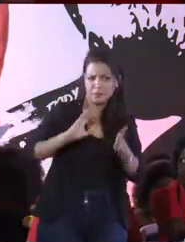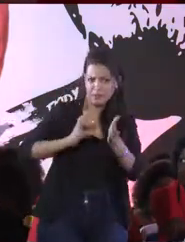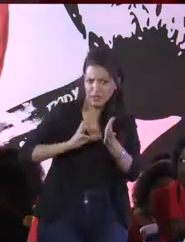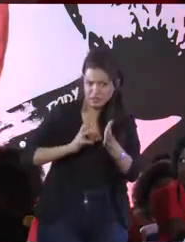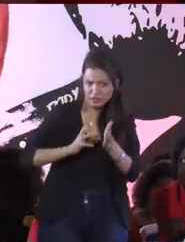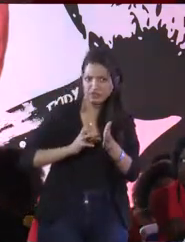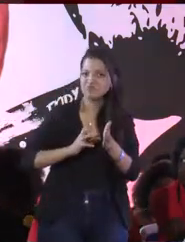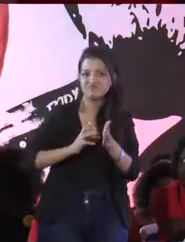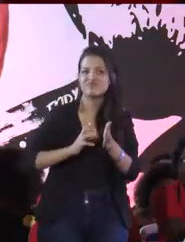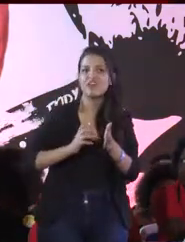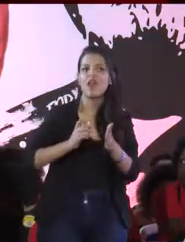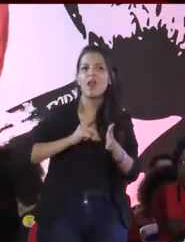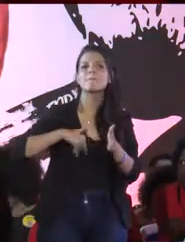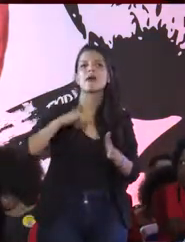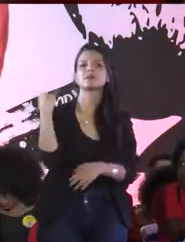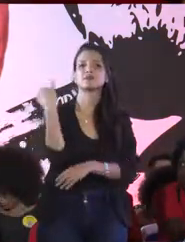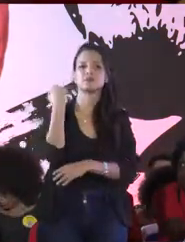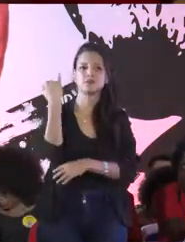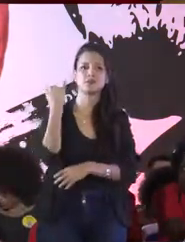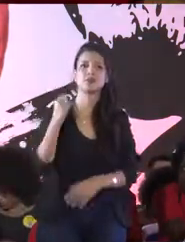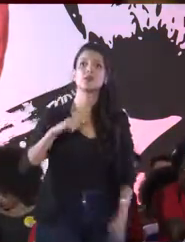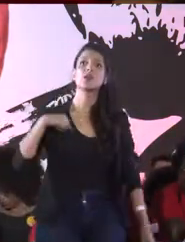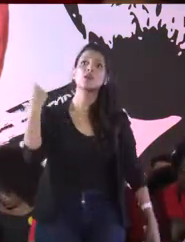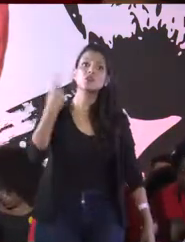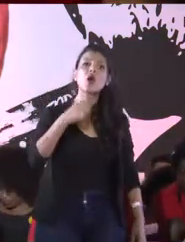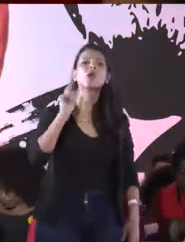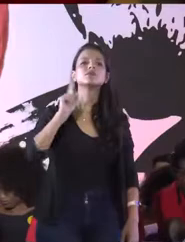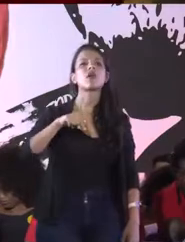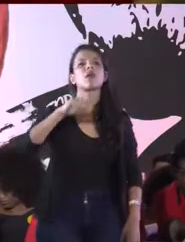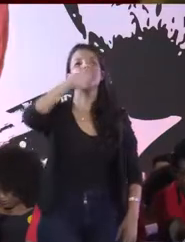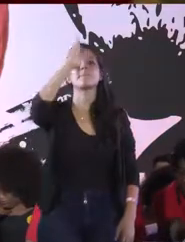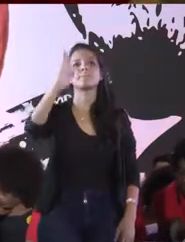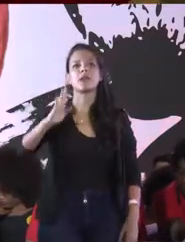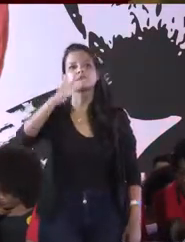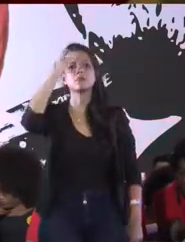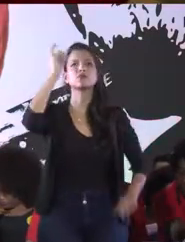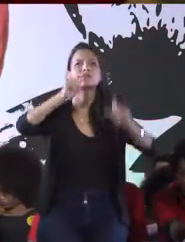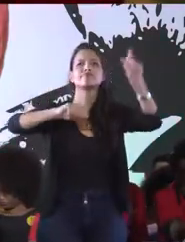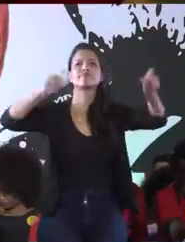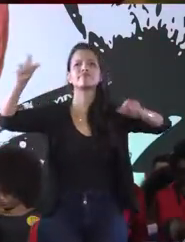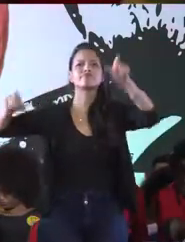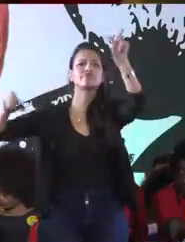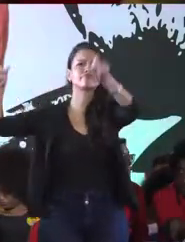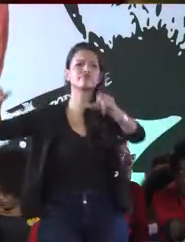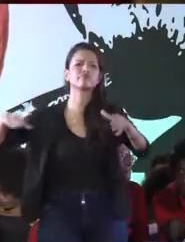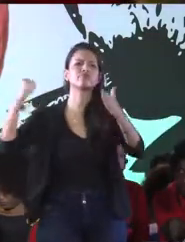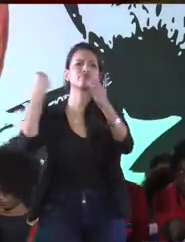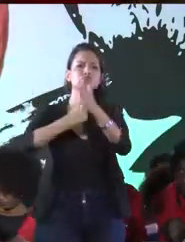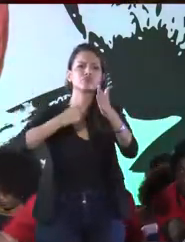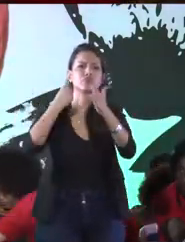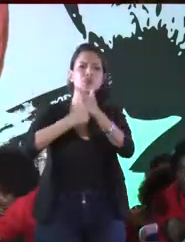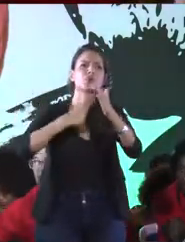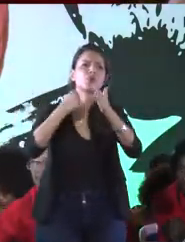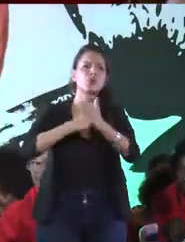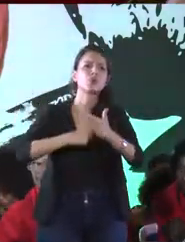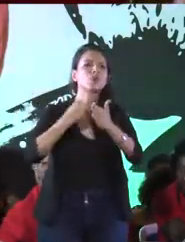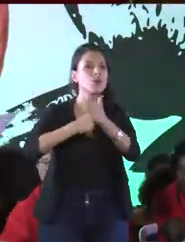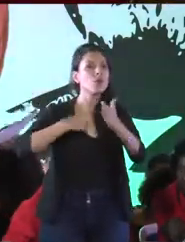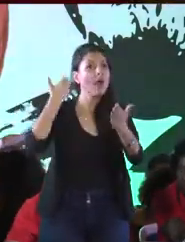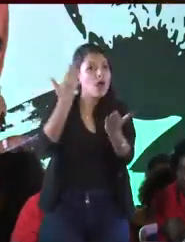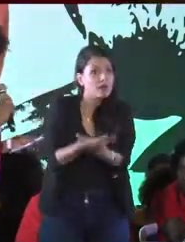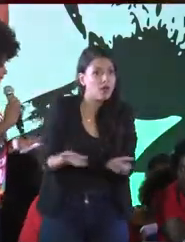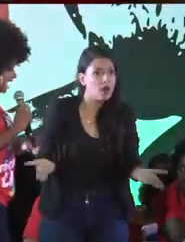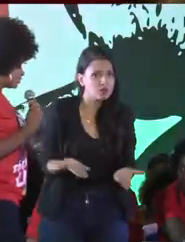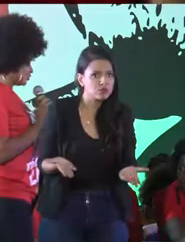partido. Nós somos milhões de brasileiros que lutaram e continuam lutando por um